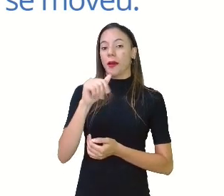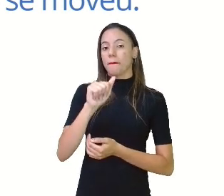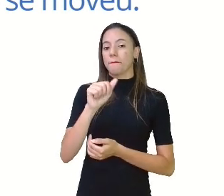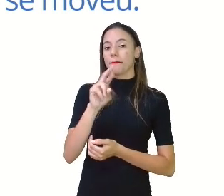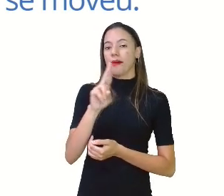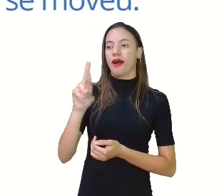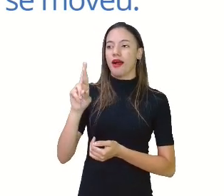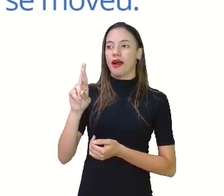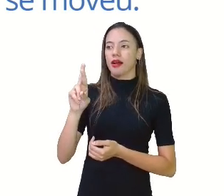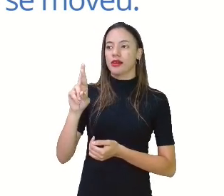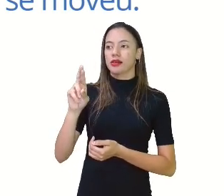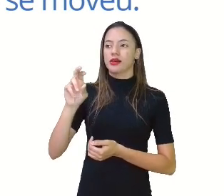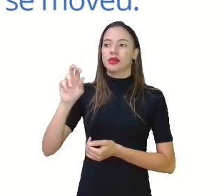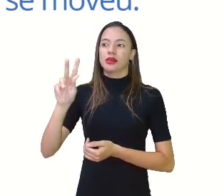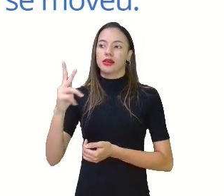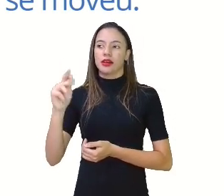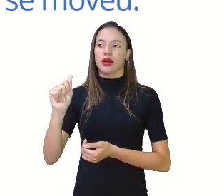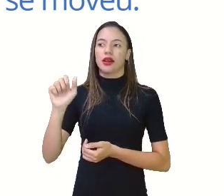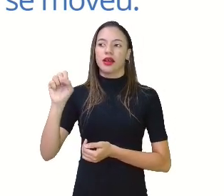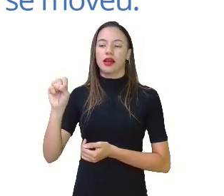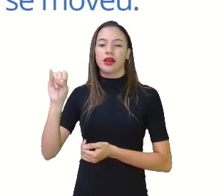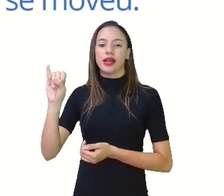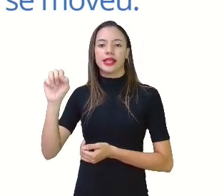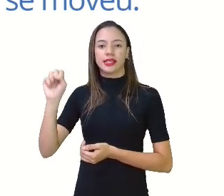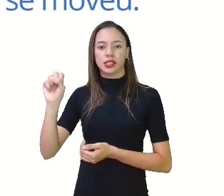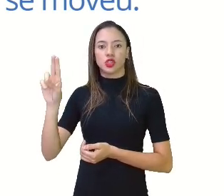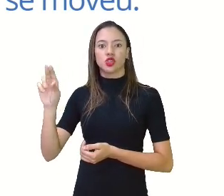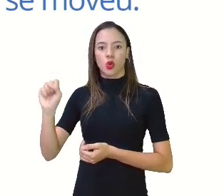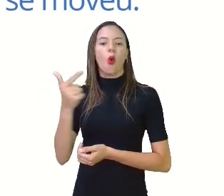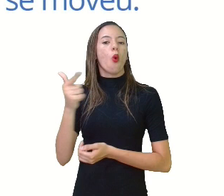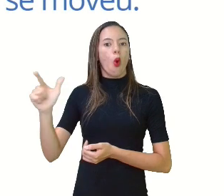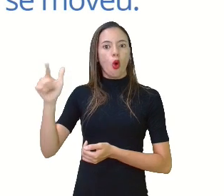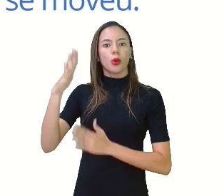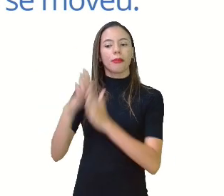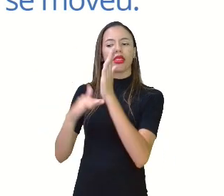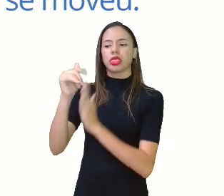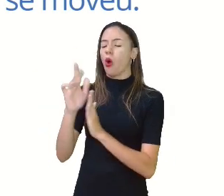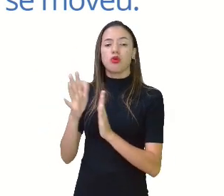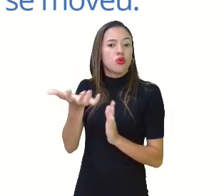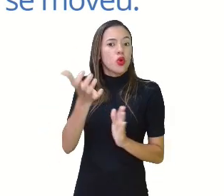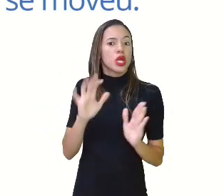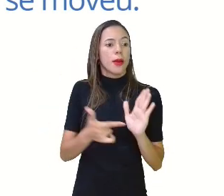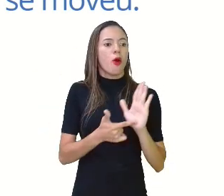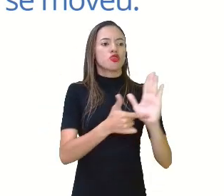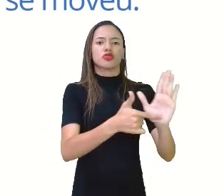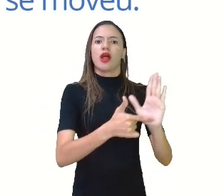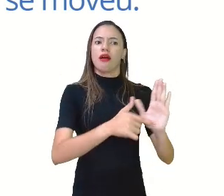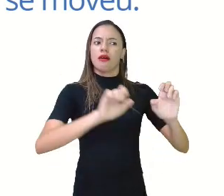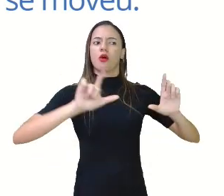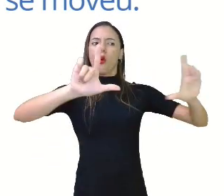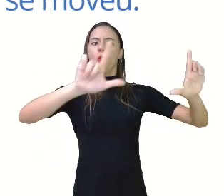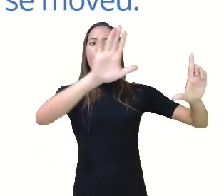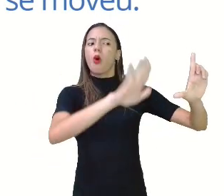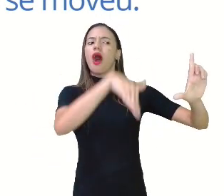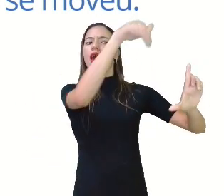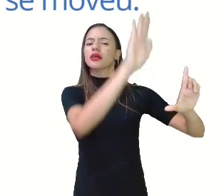dele. Não mostrava. Por que você não mostra o seu quadro? O outro estava dizendo